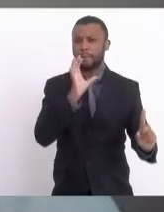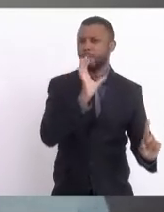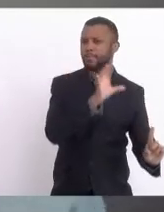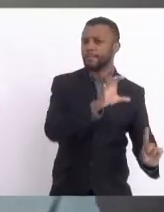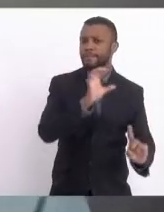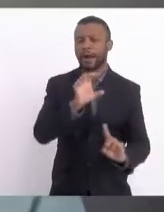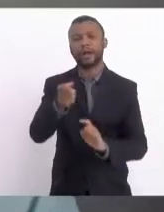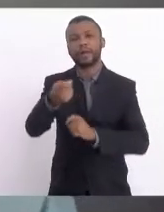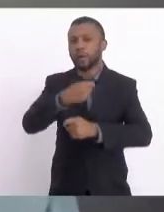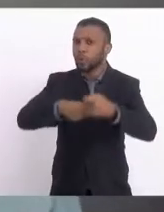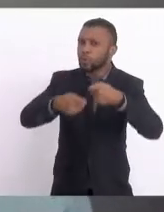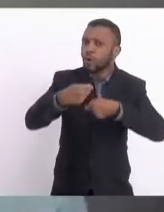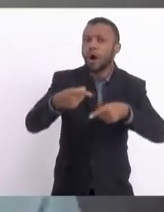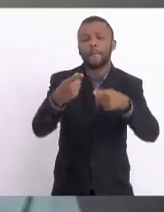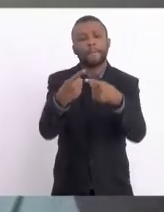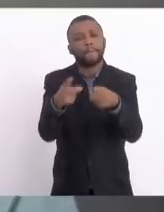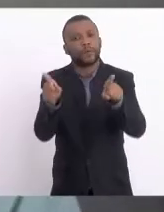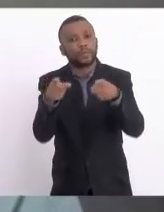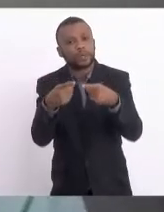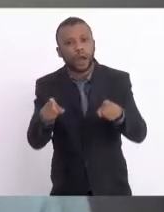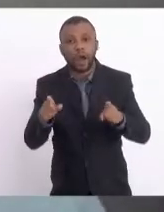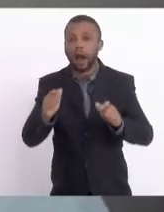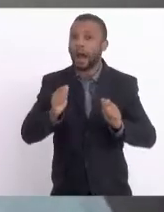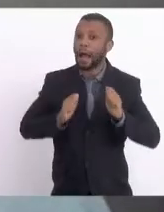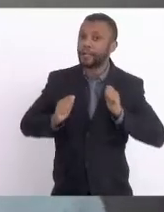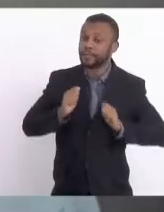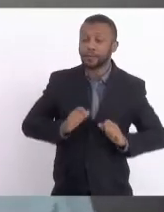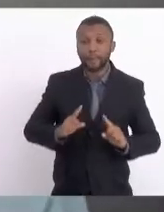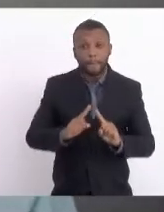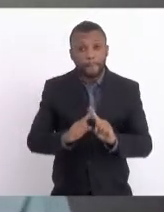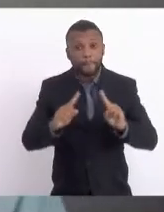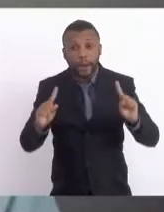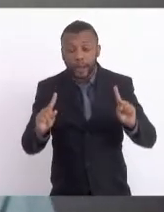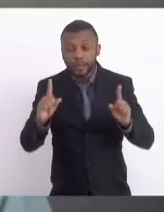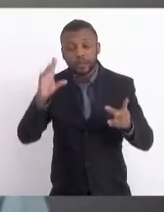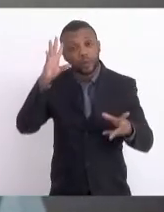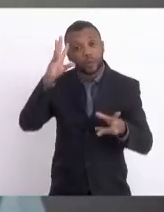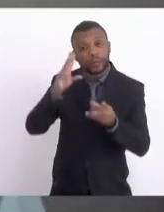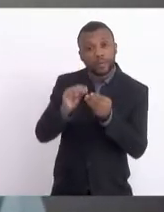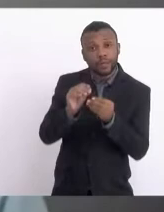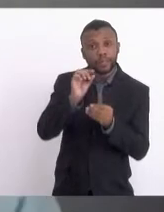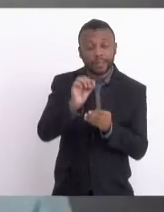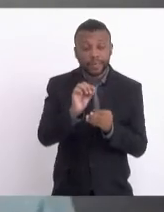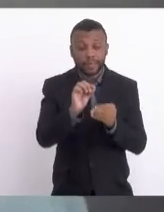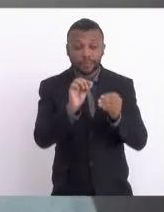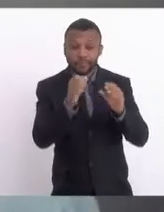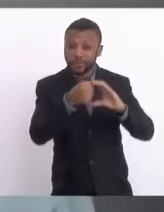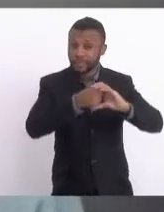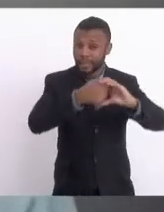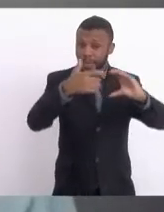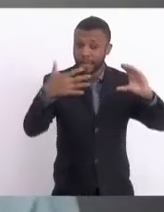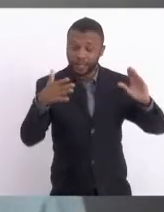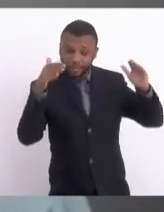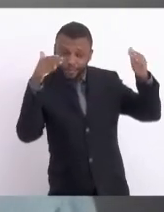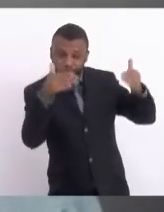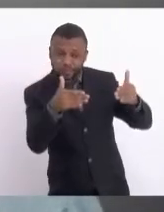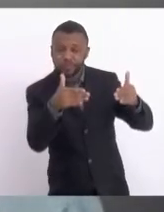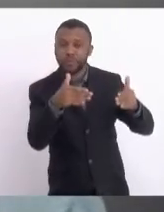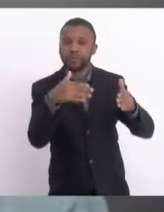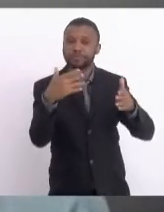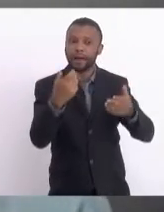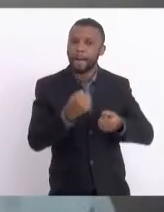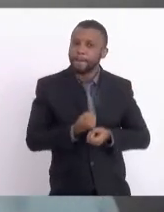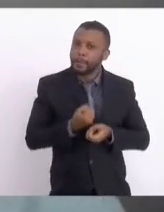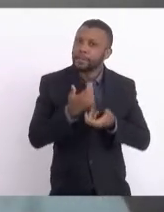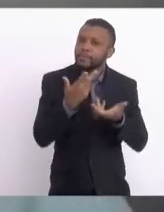musical, artístico, mas entendo que ele também não se encaixa no teor de uma